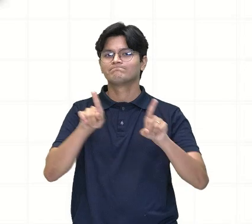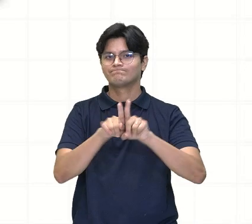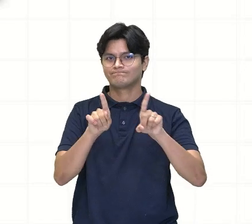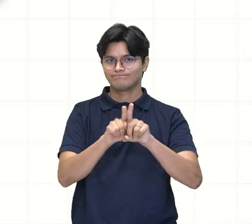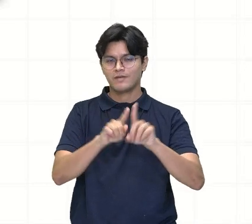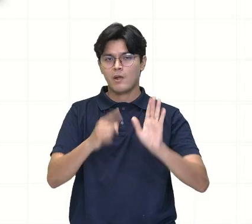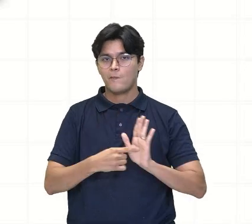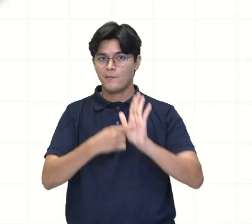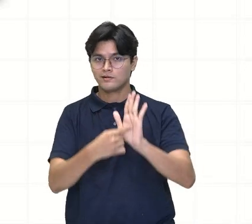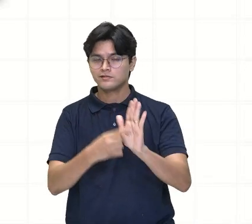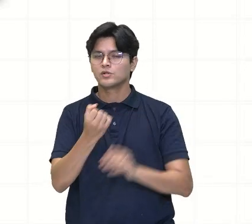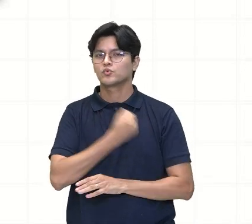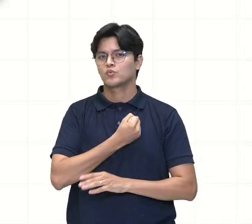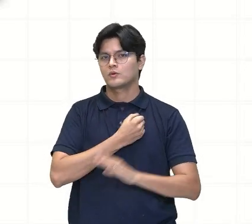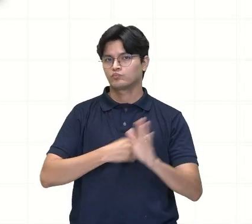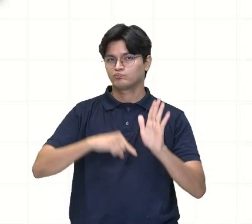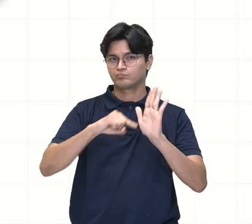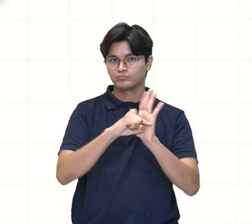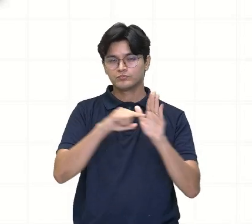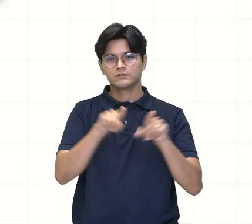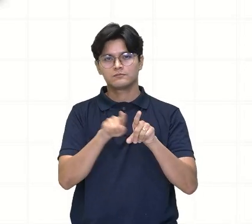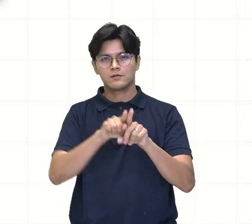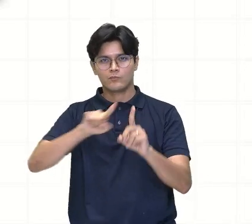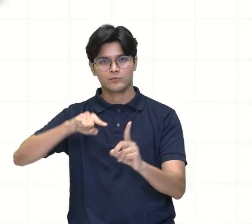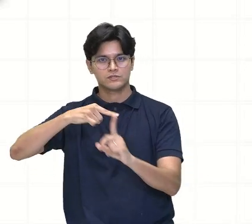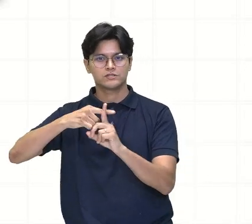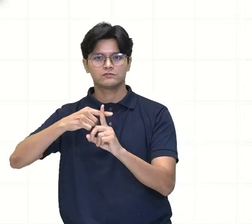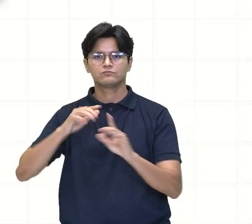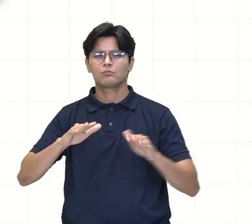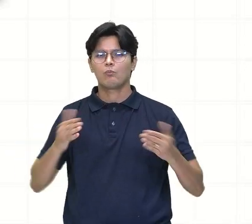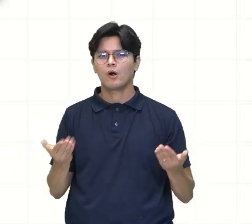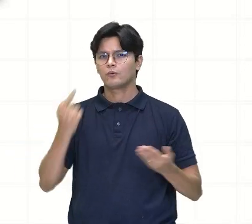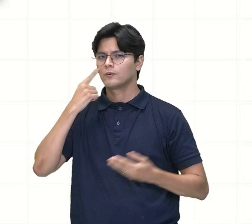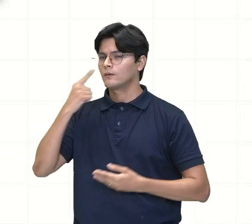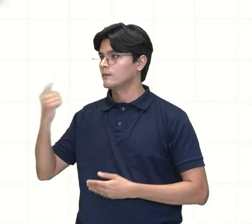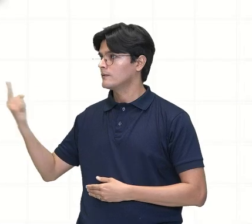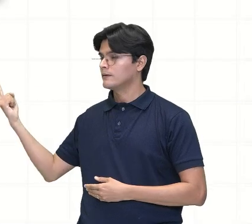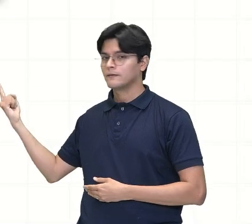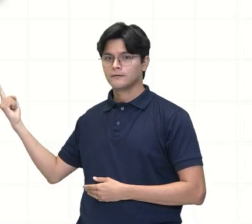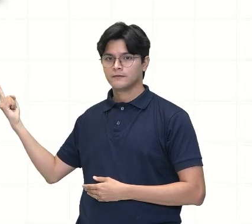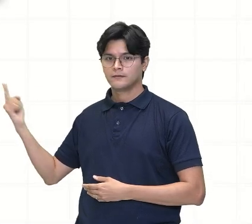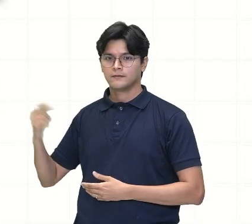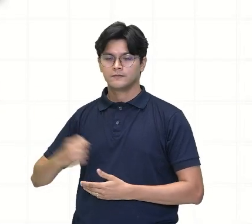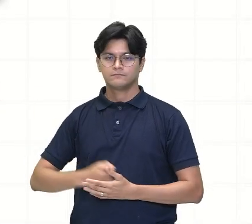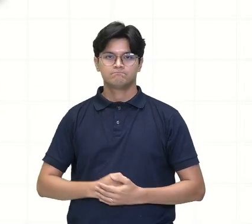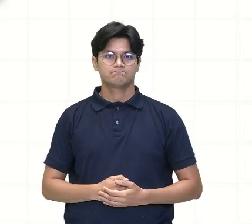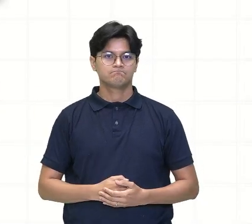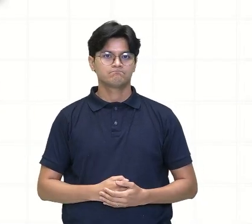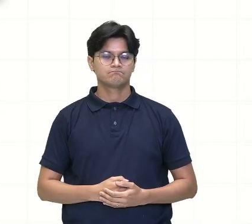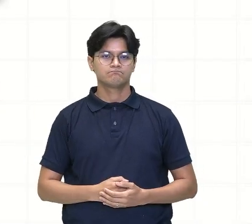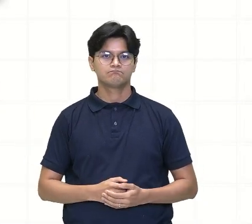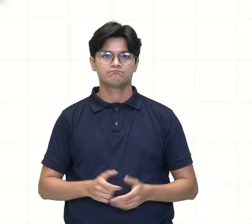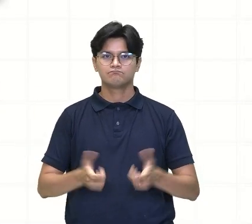números negativos e positivos, é em locais que tem elevador.